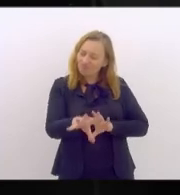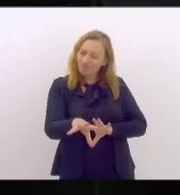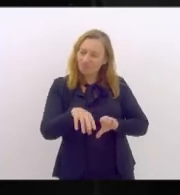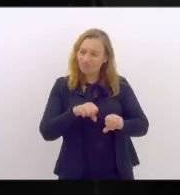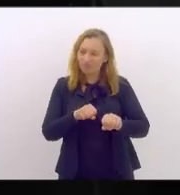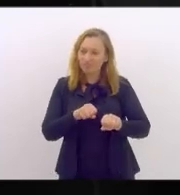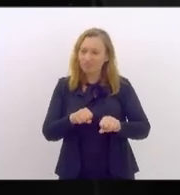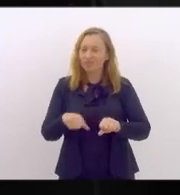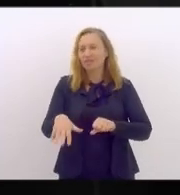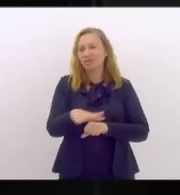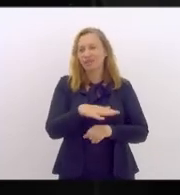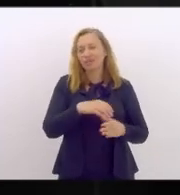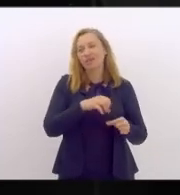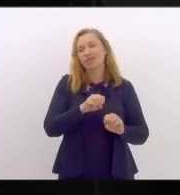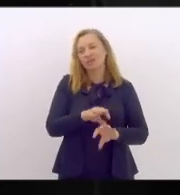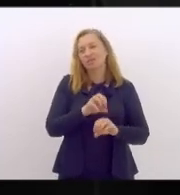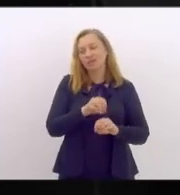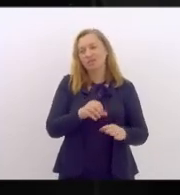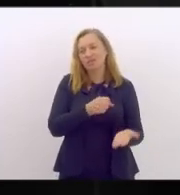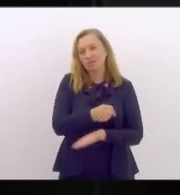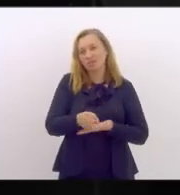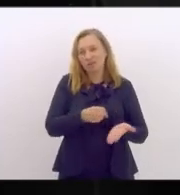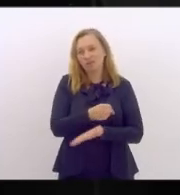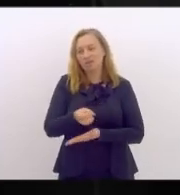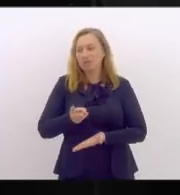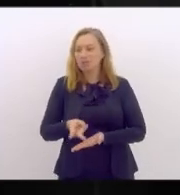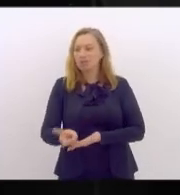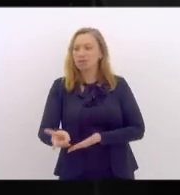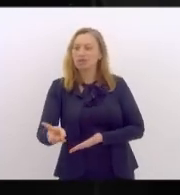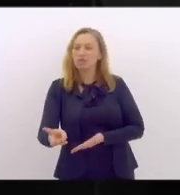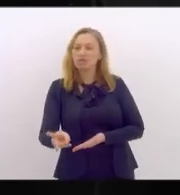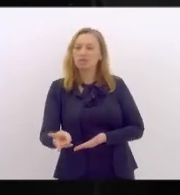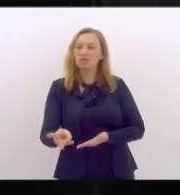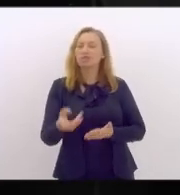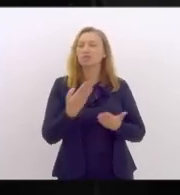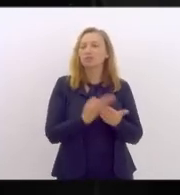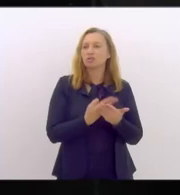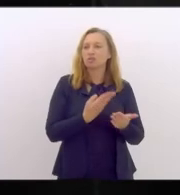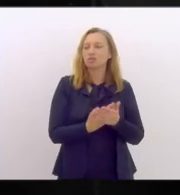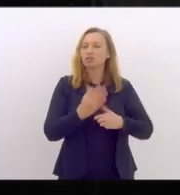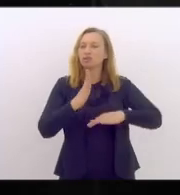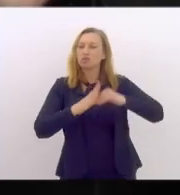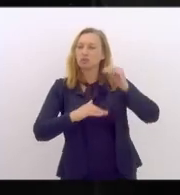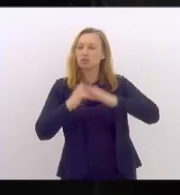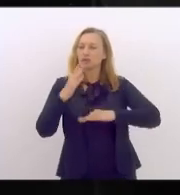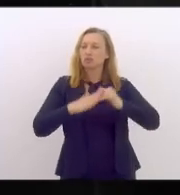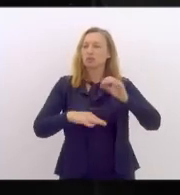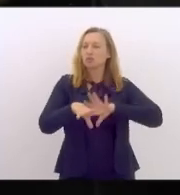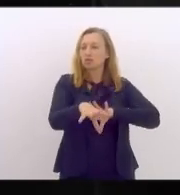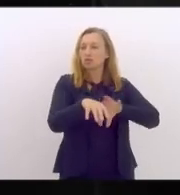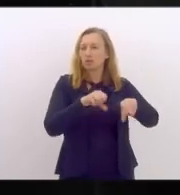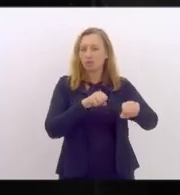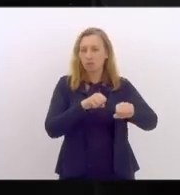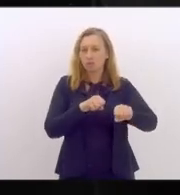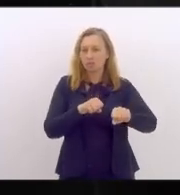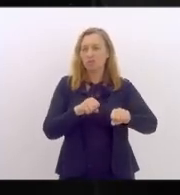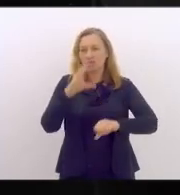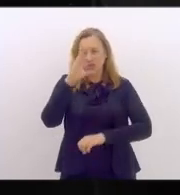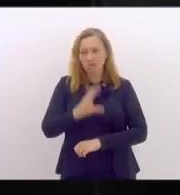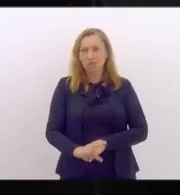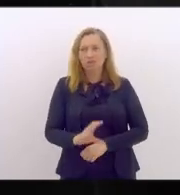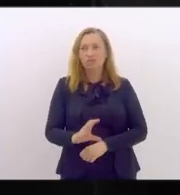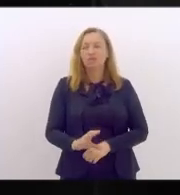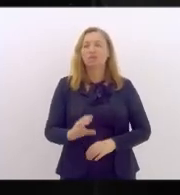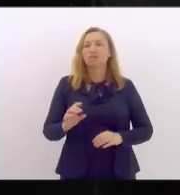numa Educação Básica seja para dar sequência aos seus estudos o campo da profissionalização seja se formar para o exercício da Cidadania então